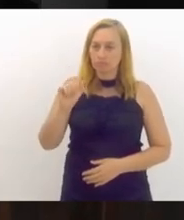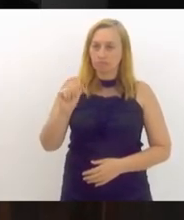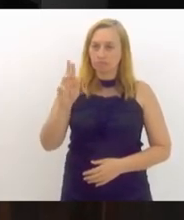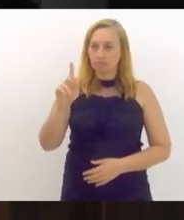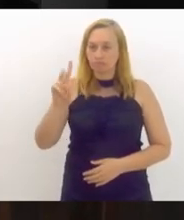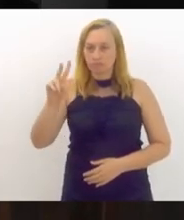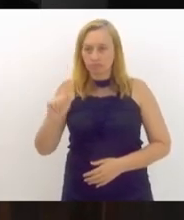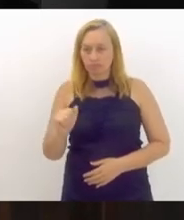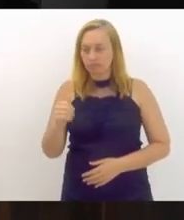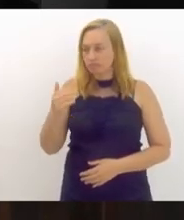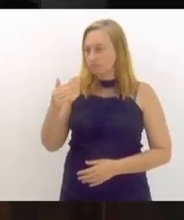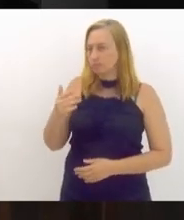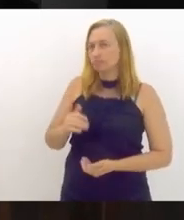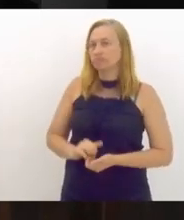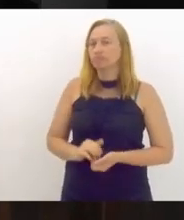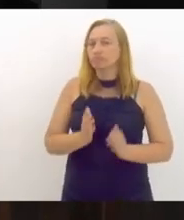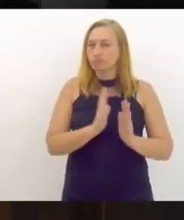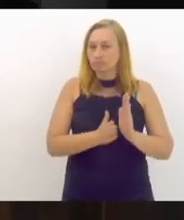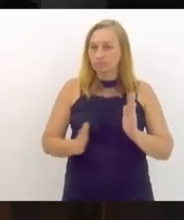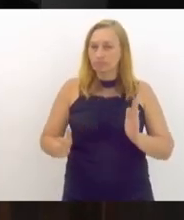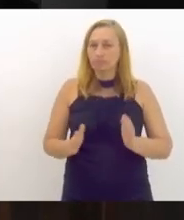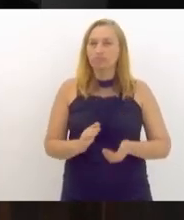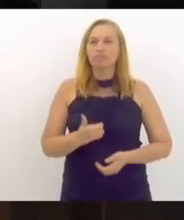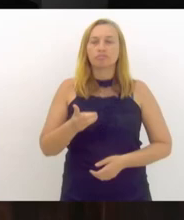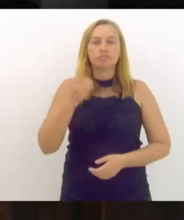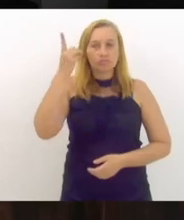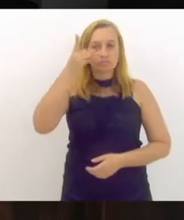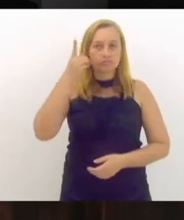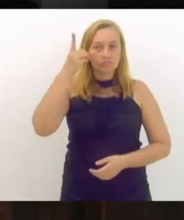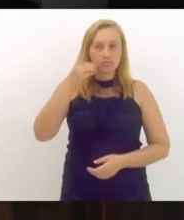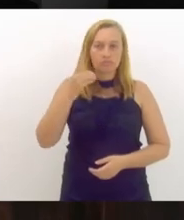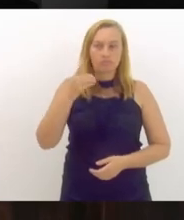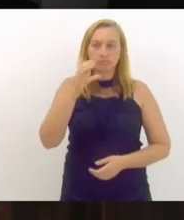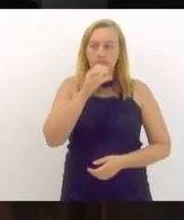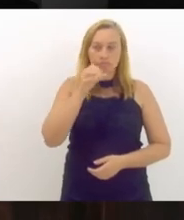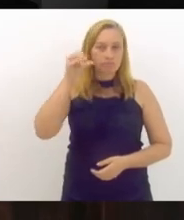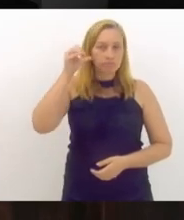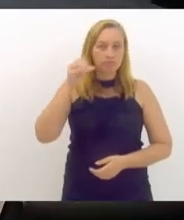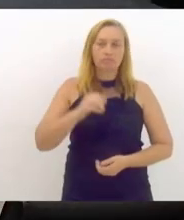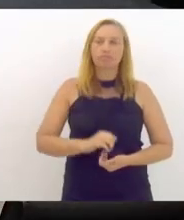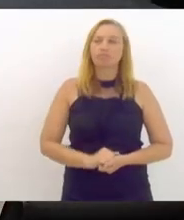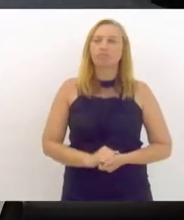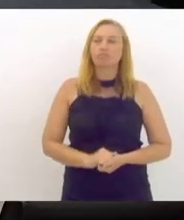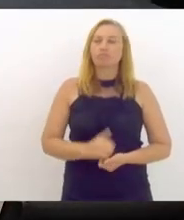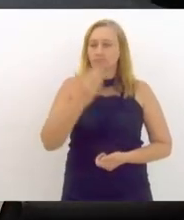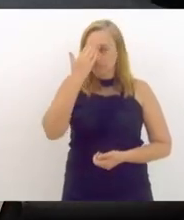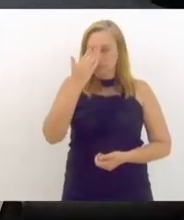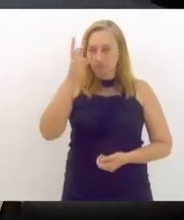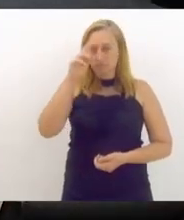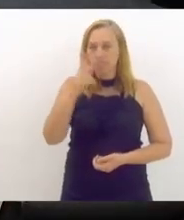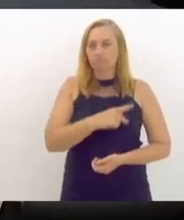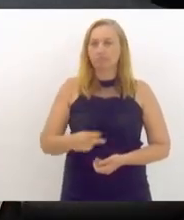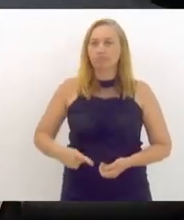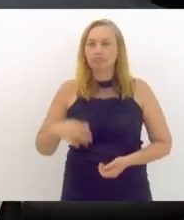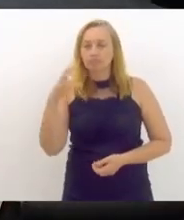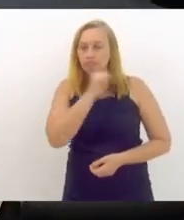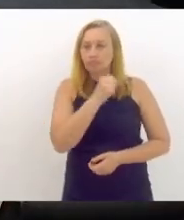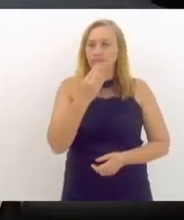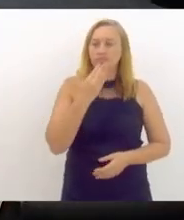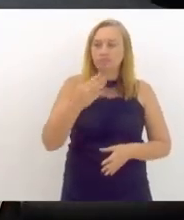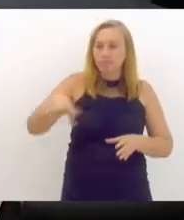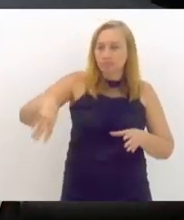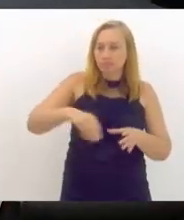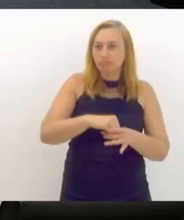de ordem. Já havia pedido antes um pouquinho, deputada Zeidão, por gentileza, muito deputada Célia Jordão. Obrigada, presidente. Muito rapidamente, pedi a inclusão